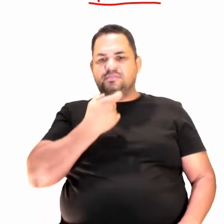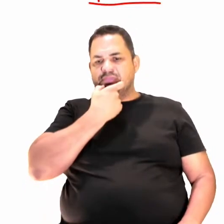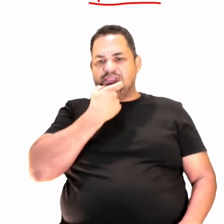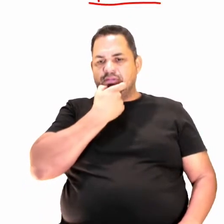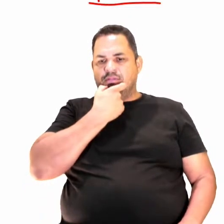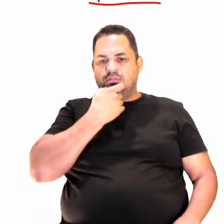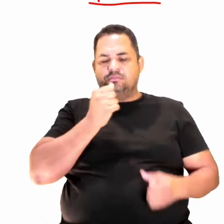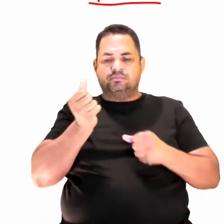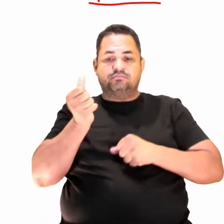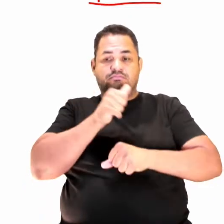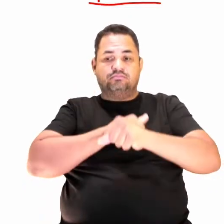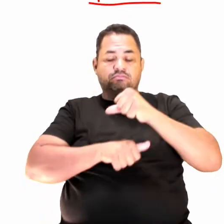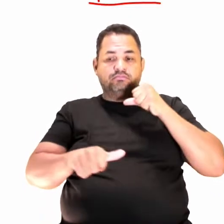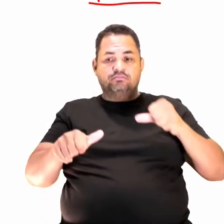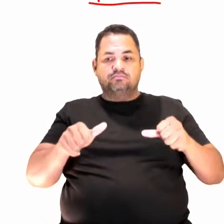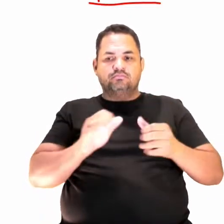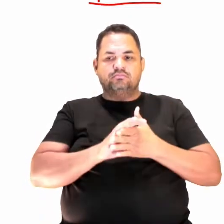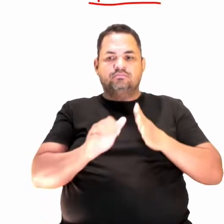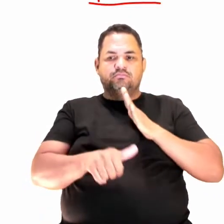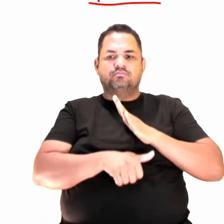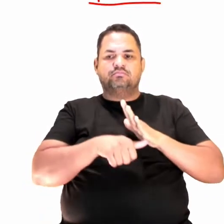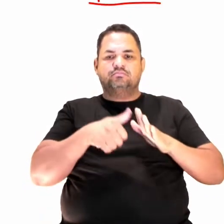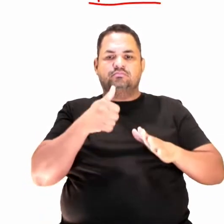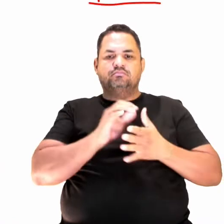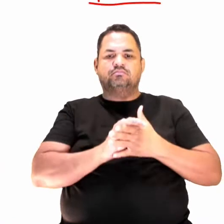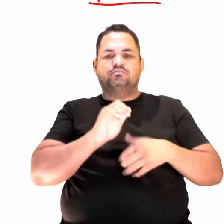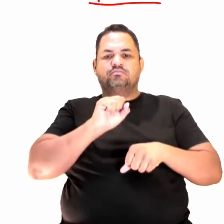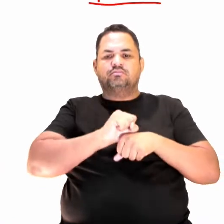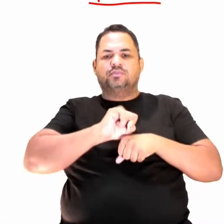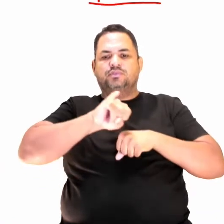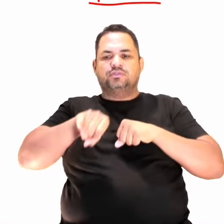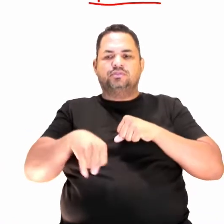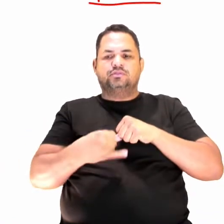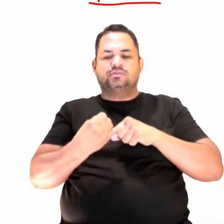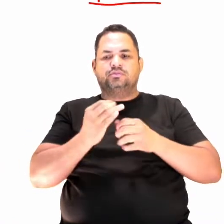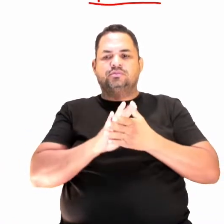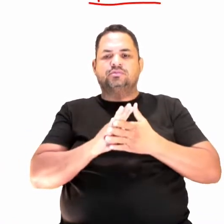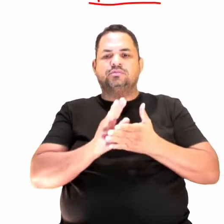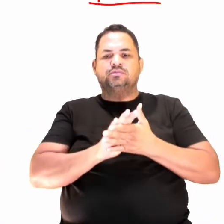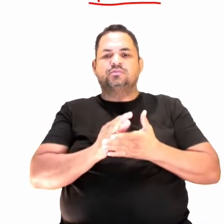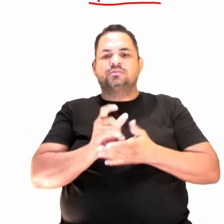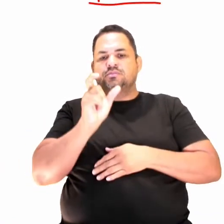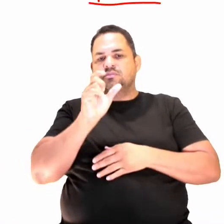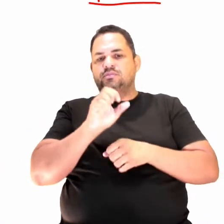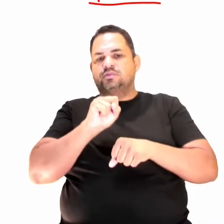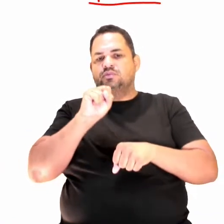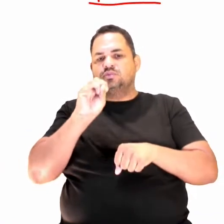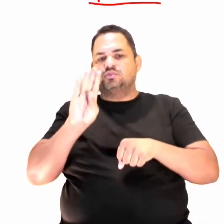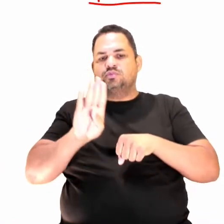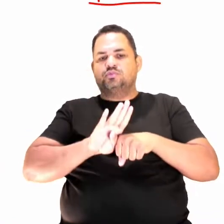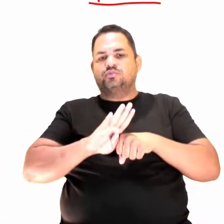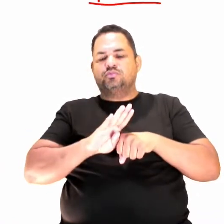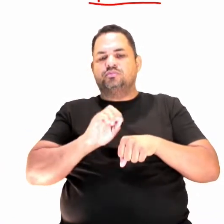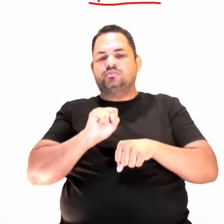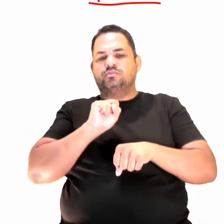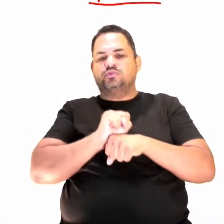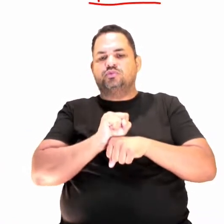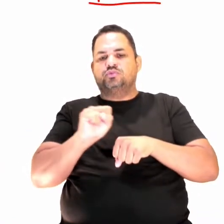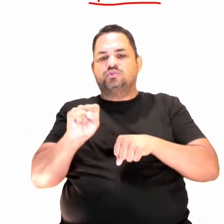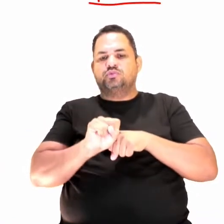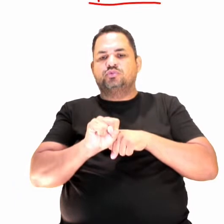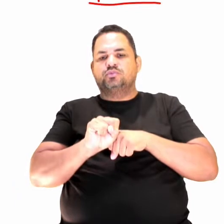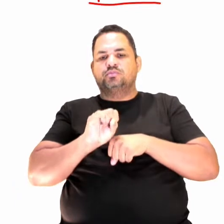que vai ficar to have igual a have ou has, certo? Você vai usar um desses